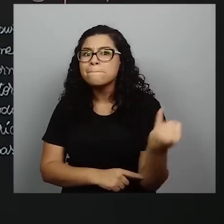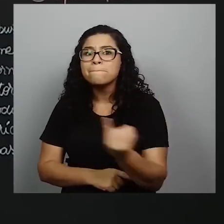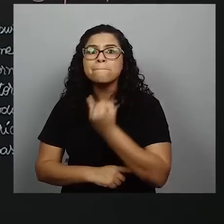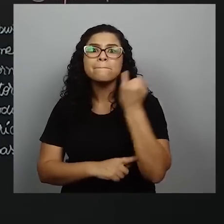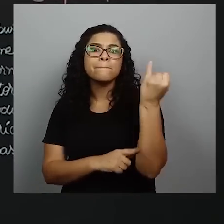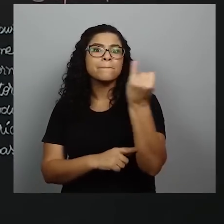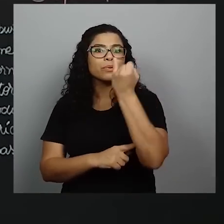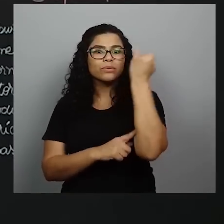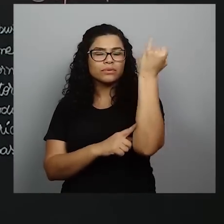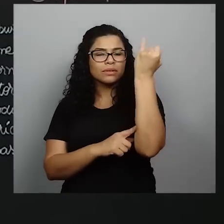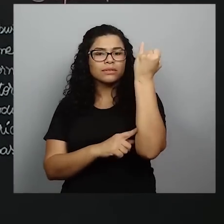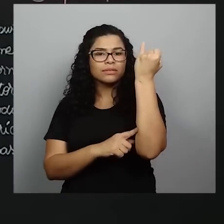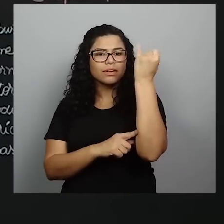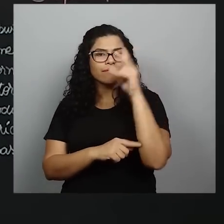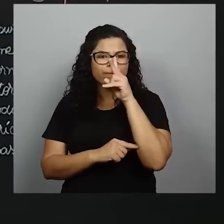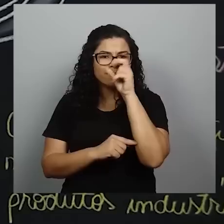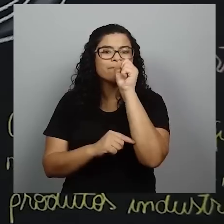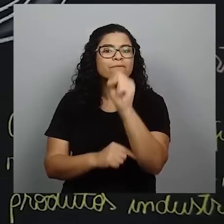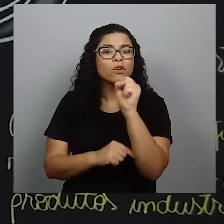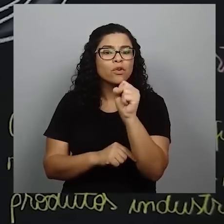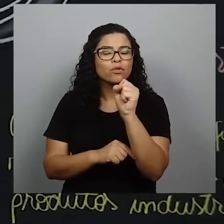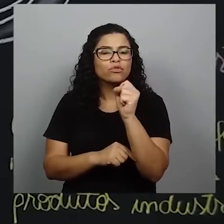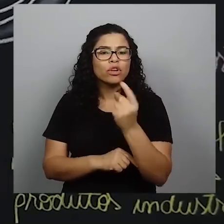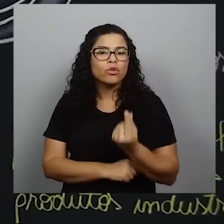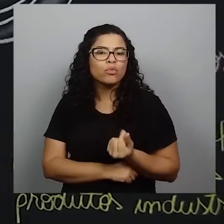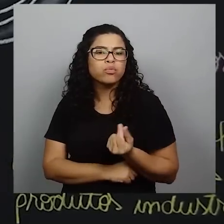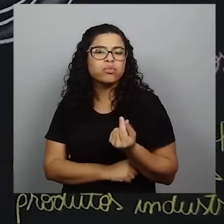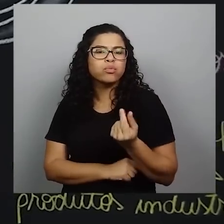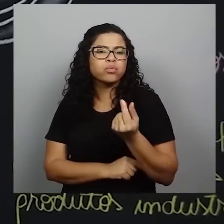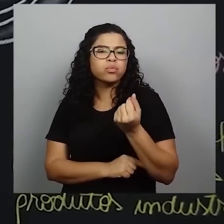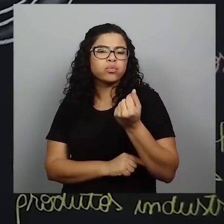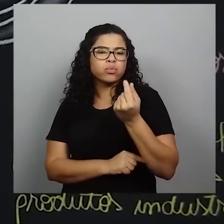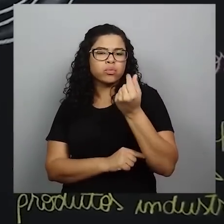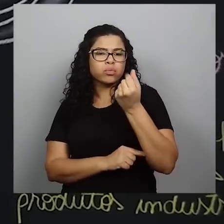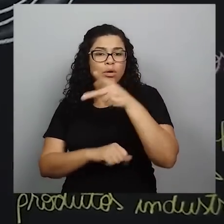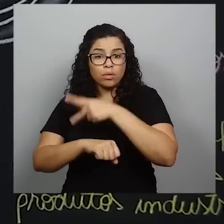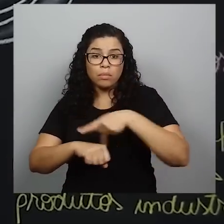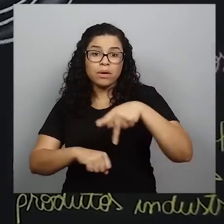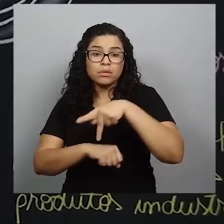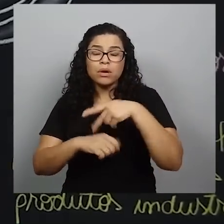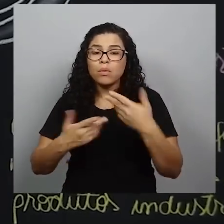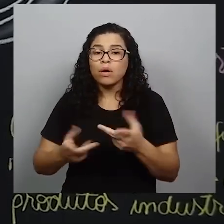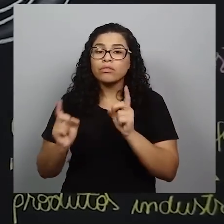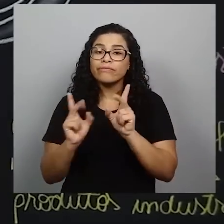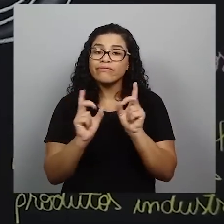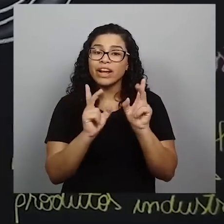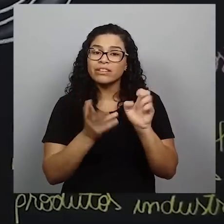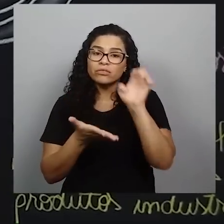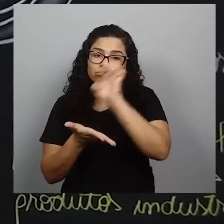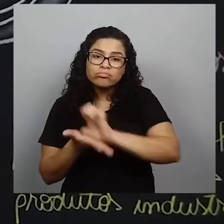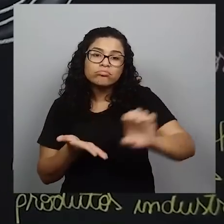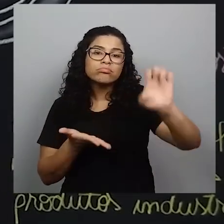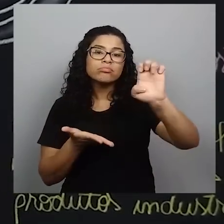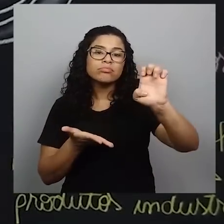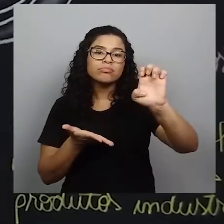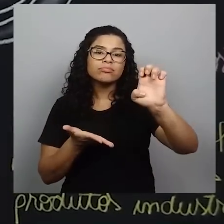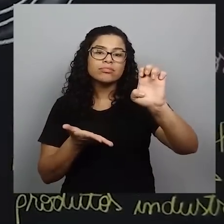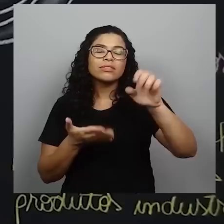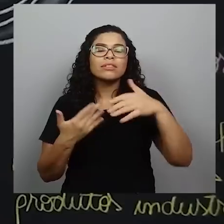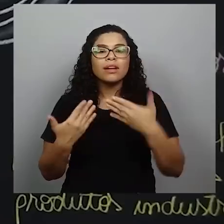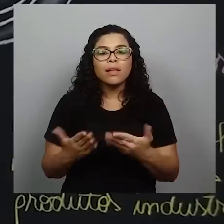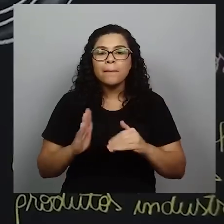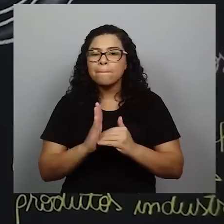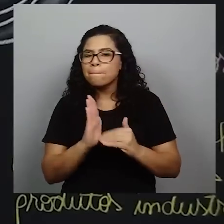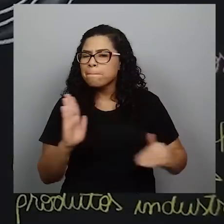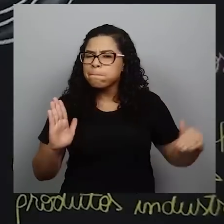extrema para a geração de riquezas aí do país quando nós fazemos essas vendas, essas exportações. Nós